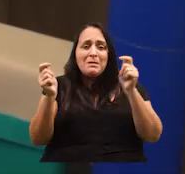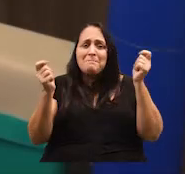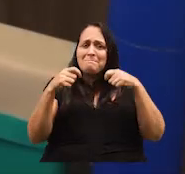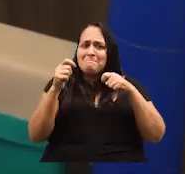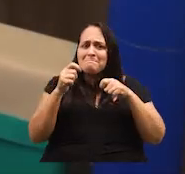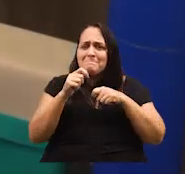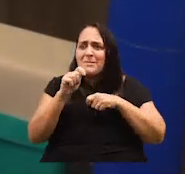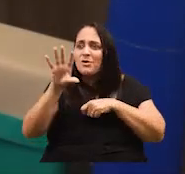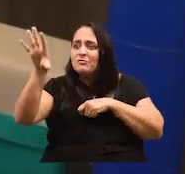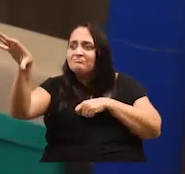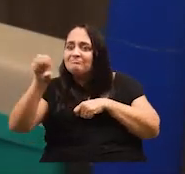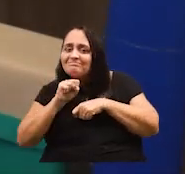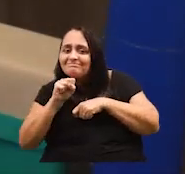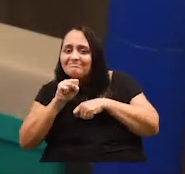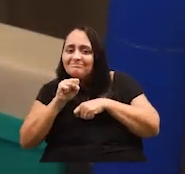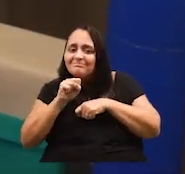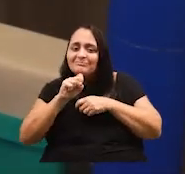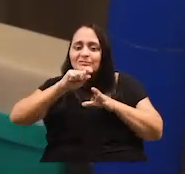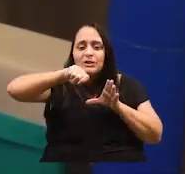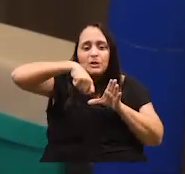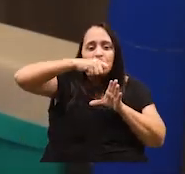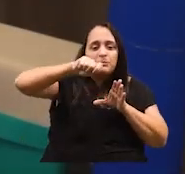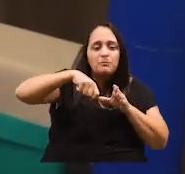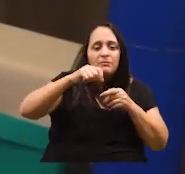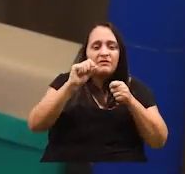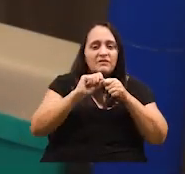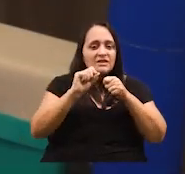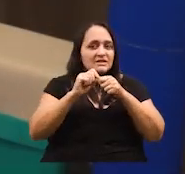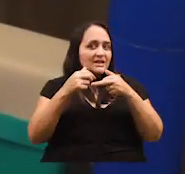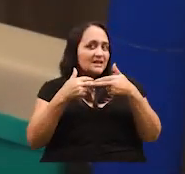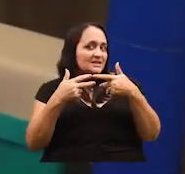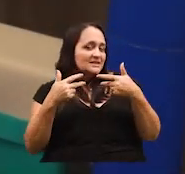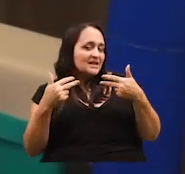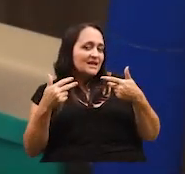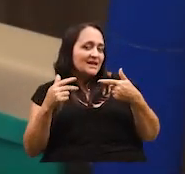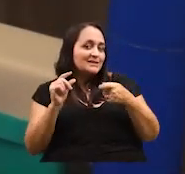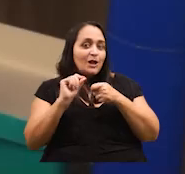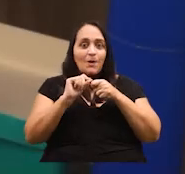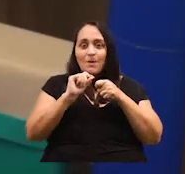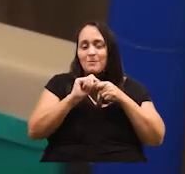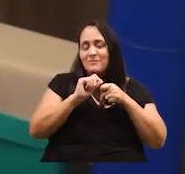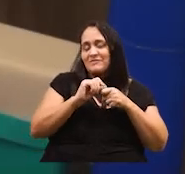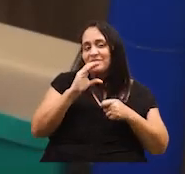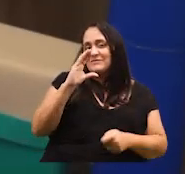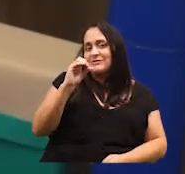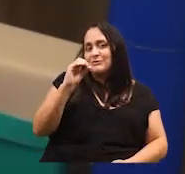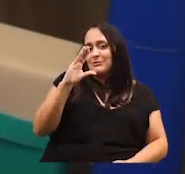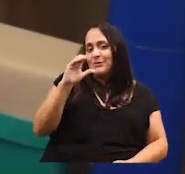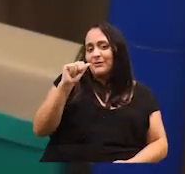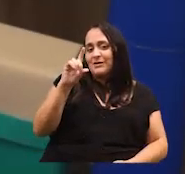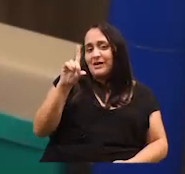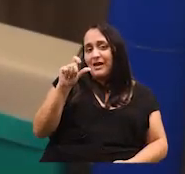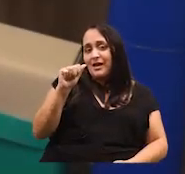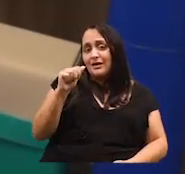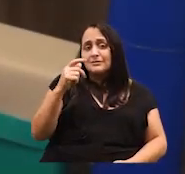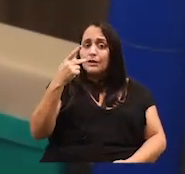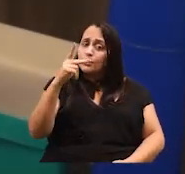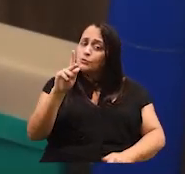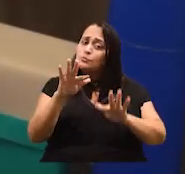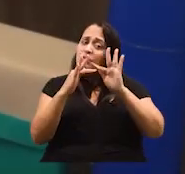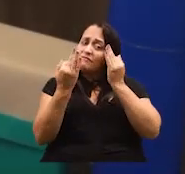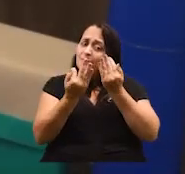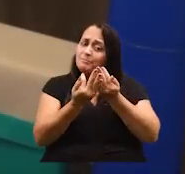a receita do bolinho de estudante, ver como eu fiz a cocada, mostrar para o pessoal da sua família